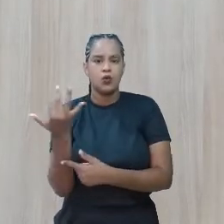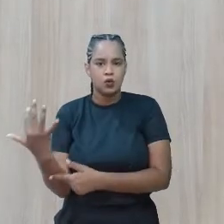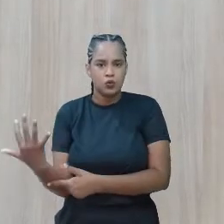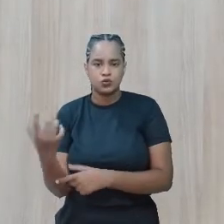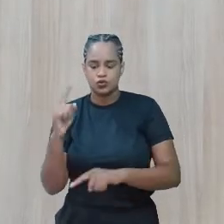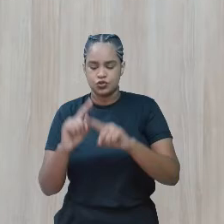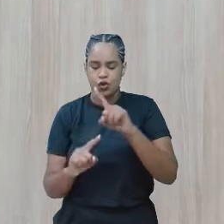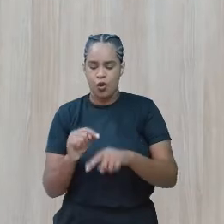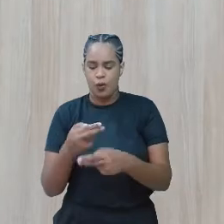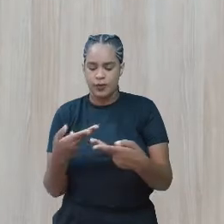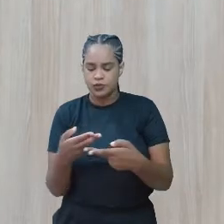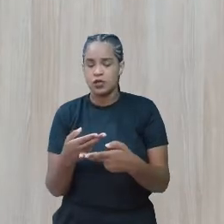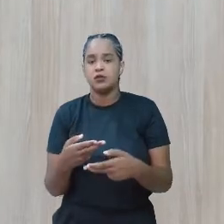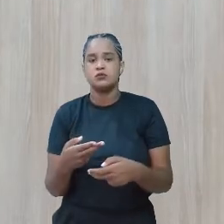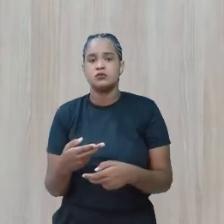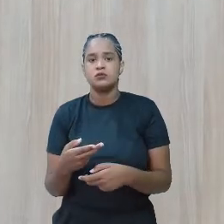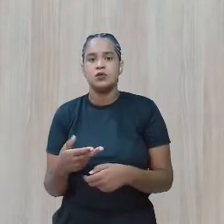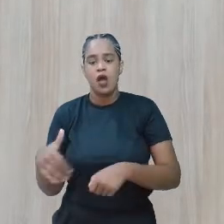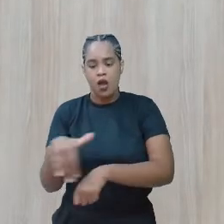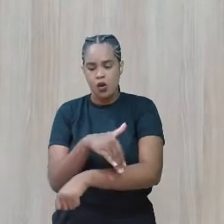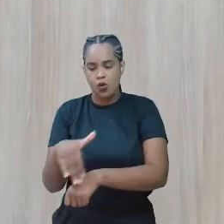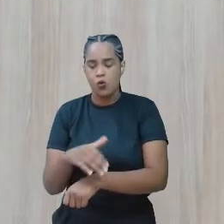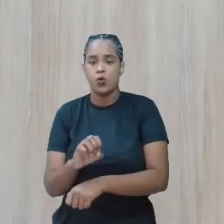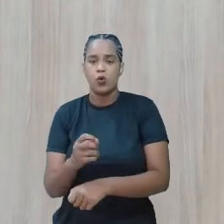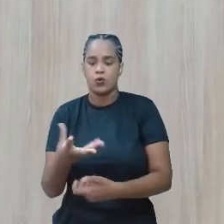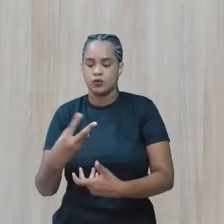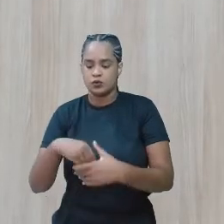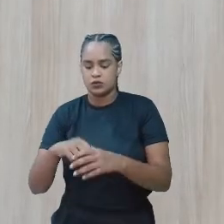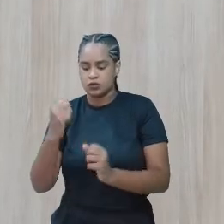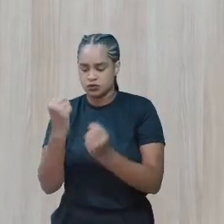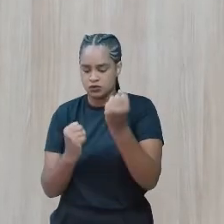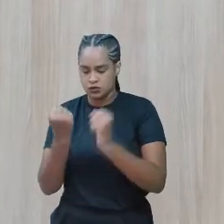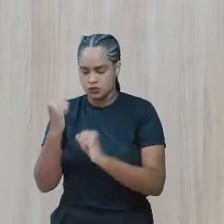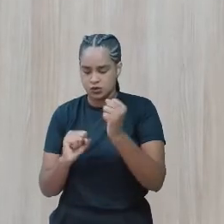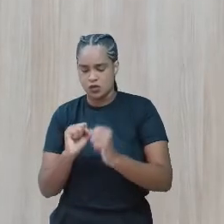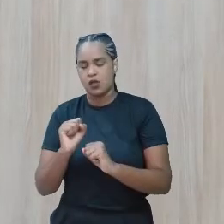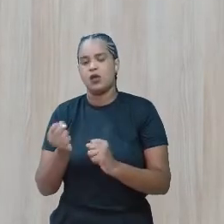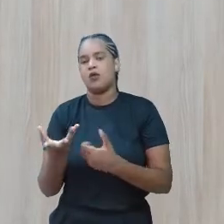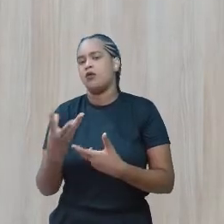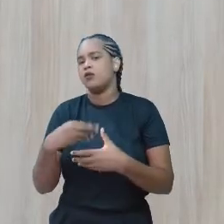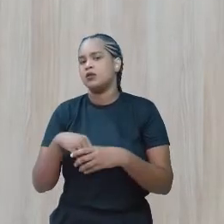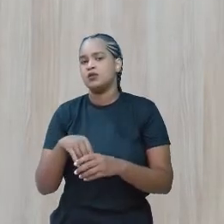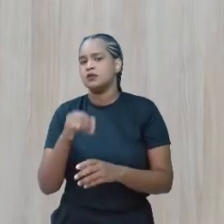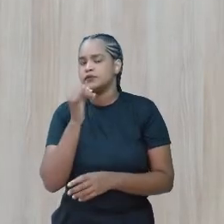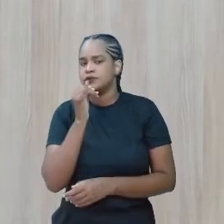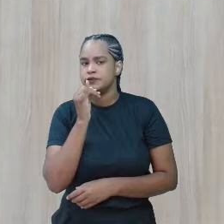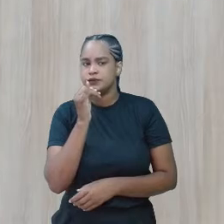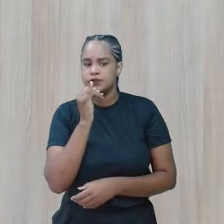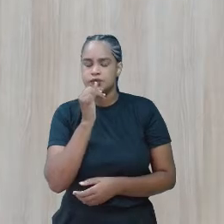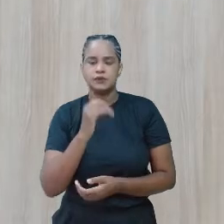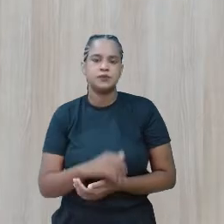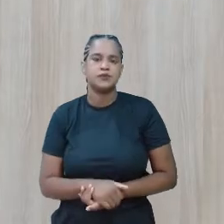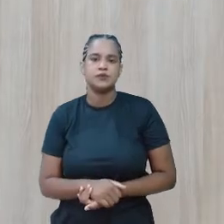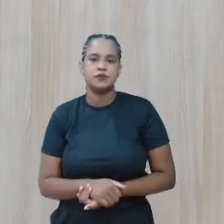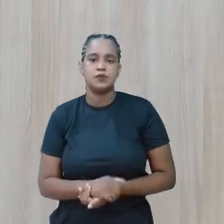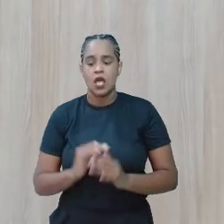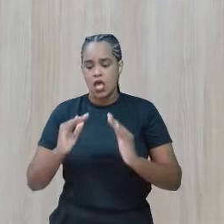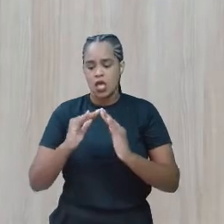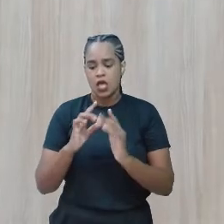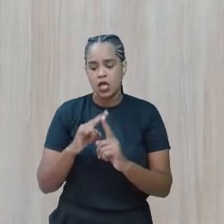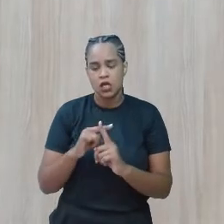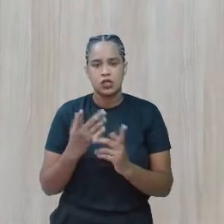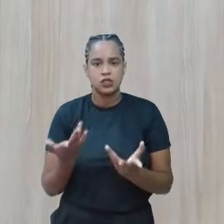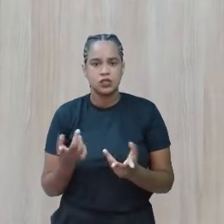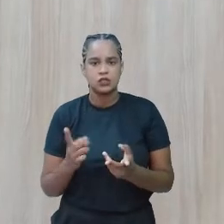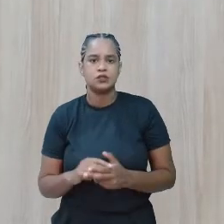é colocado na rua, que é colocado dentro de fábricas, que é colocado dentro de, próximo a igrejas,